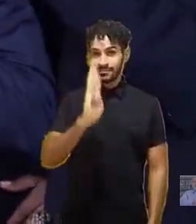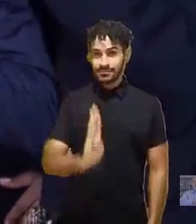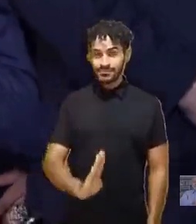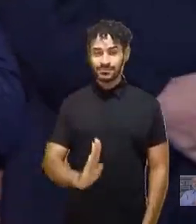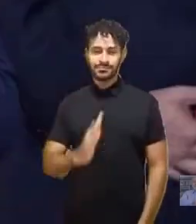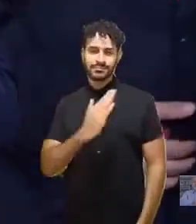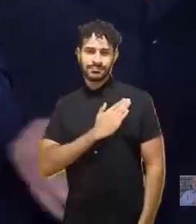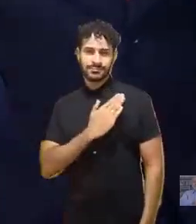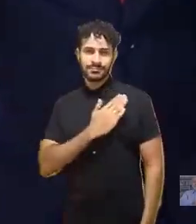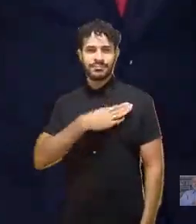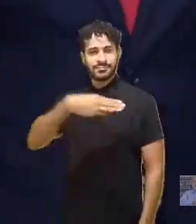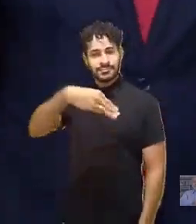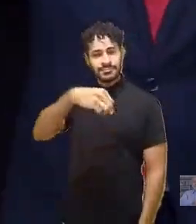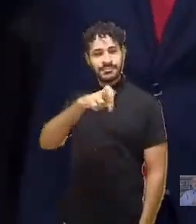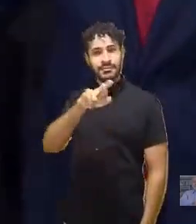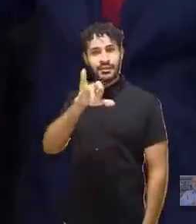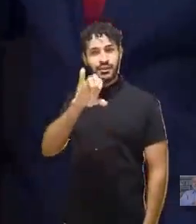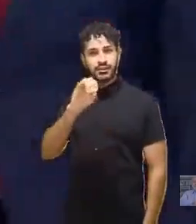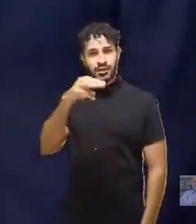companheiro Márcio Macedo